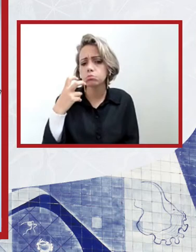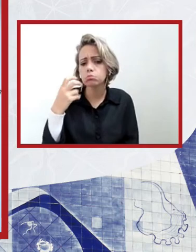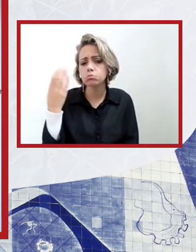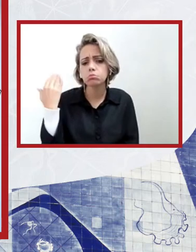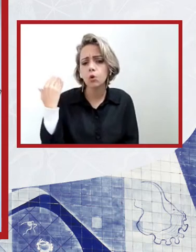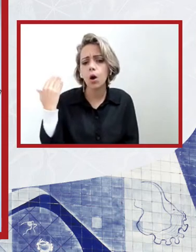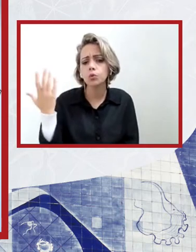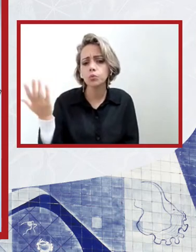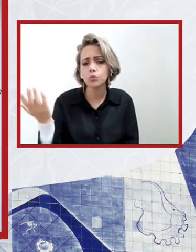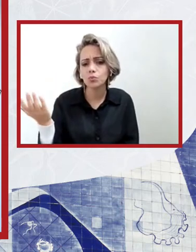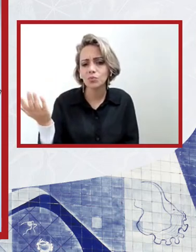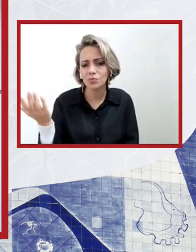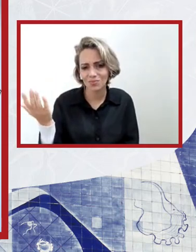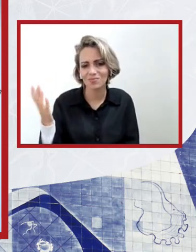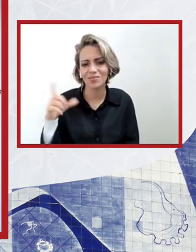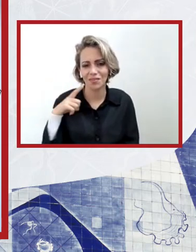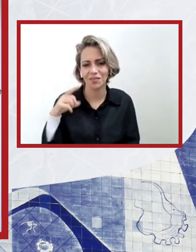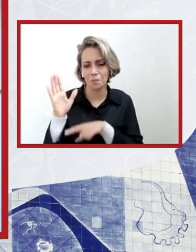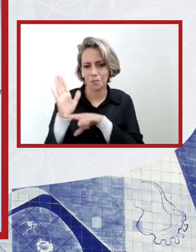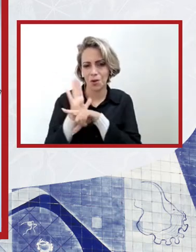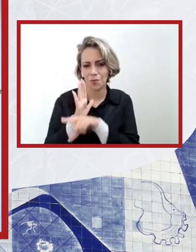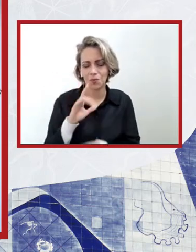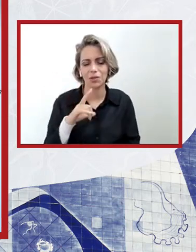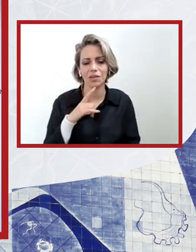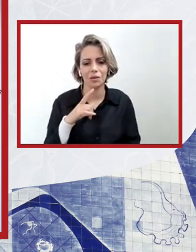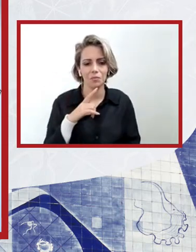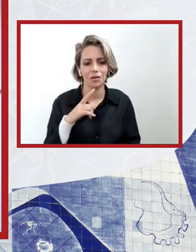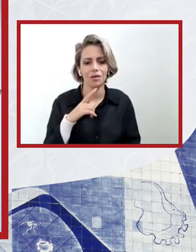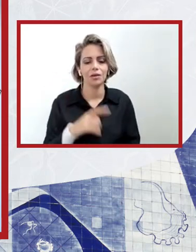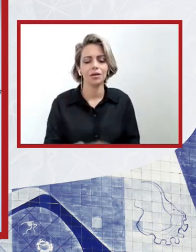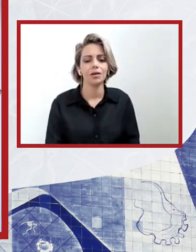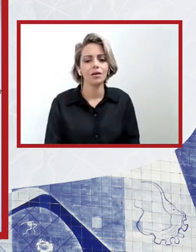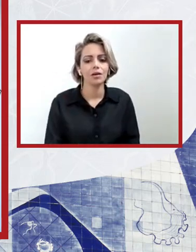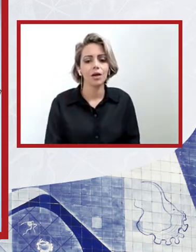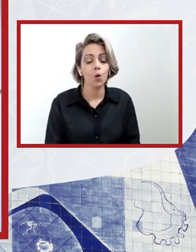Outro eixo